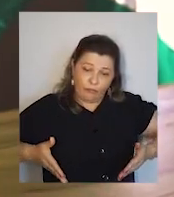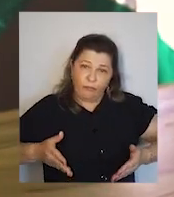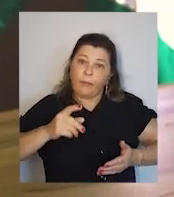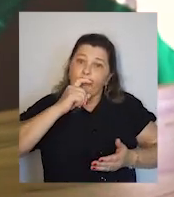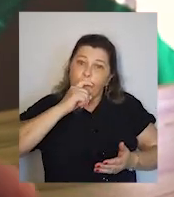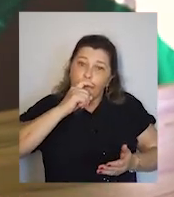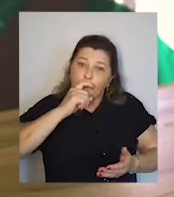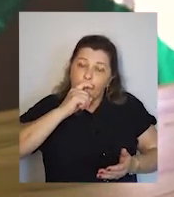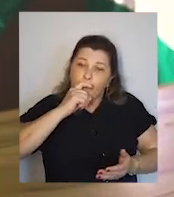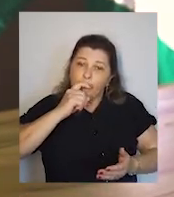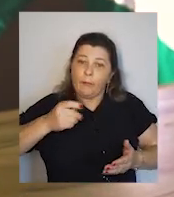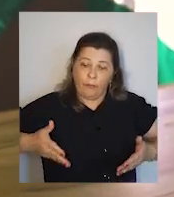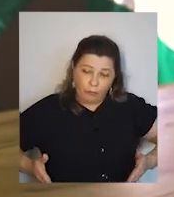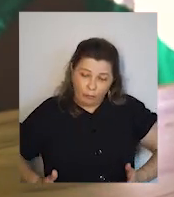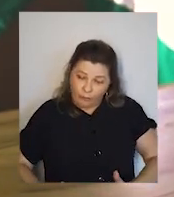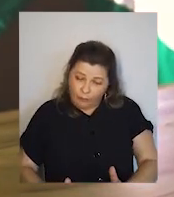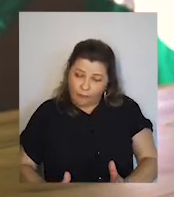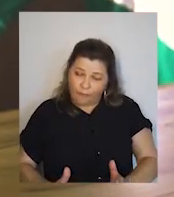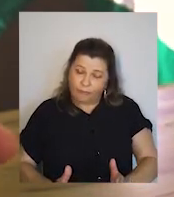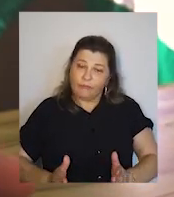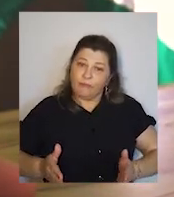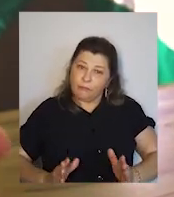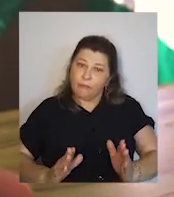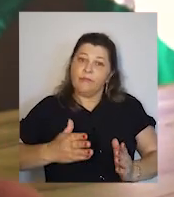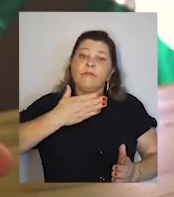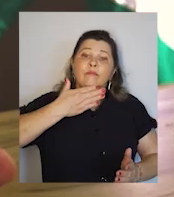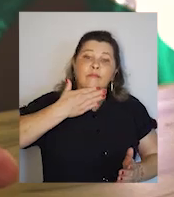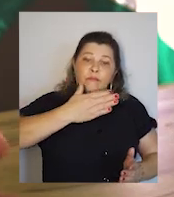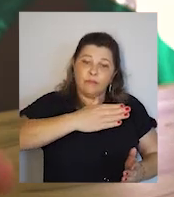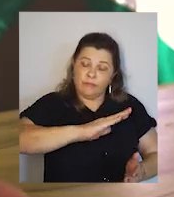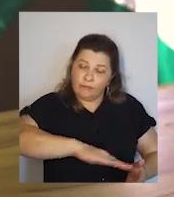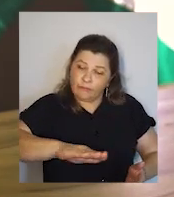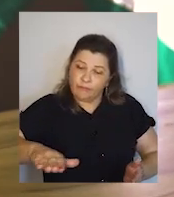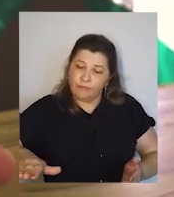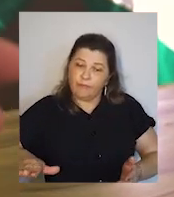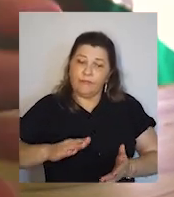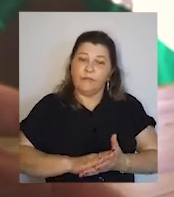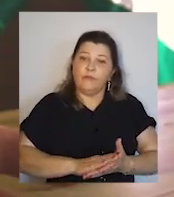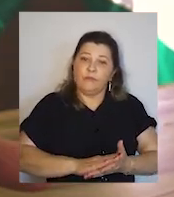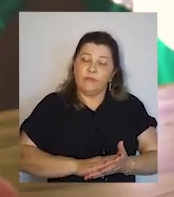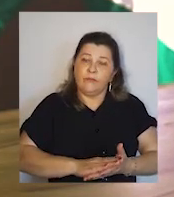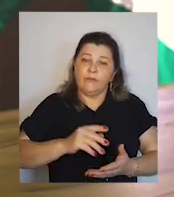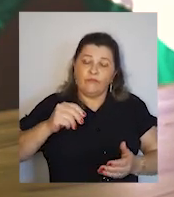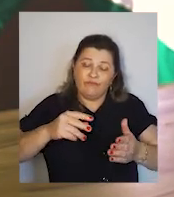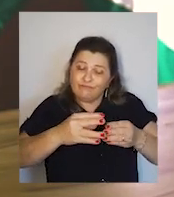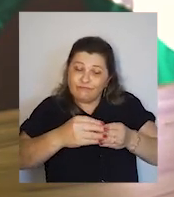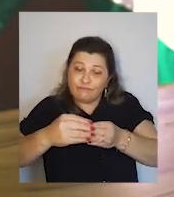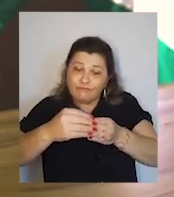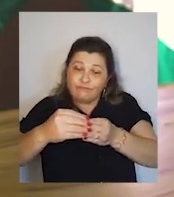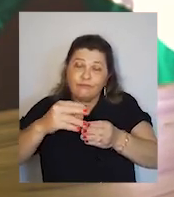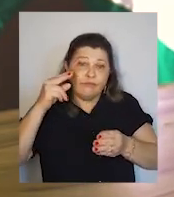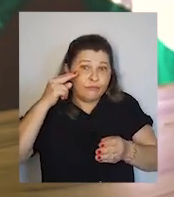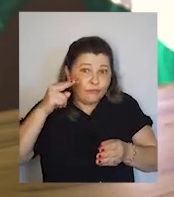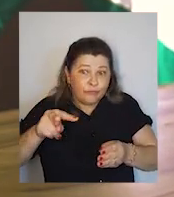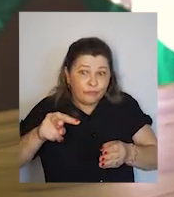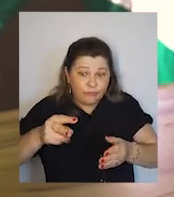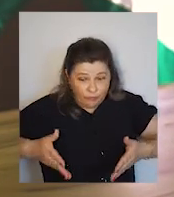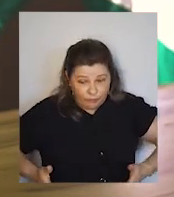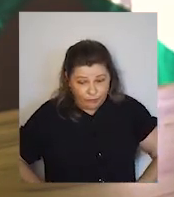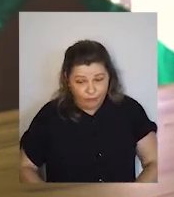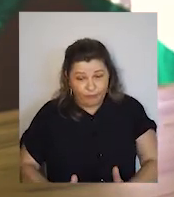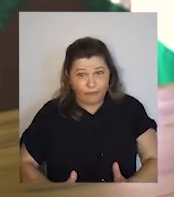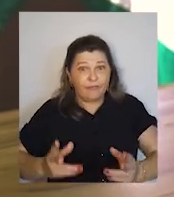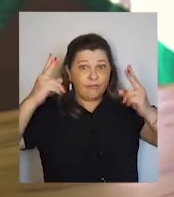pais acompanhando o parto dessas crianças. Esse acompanhamento do pré-natal do parceiro tem feito com que os